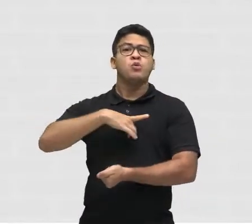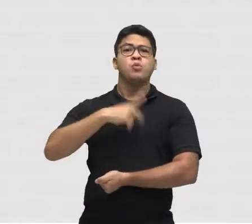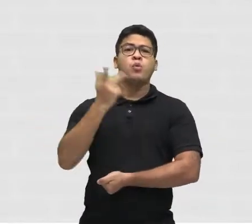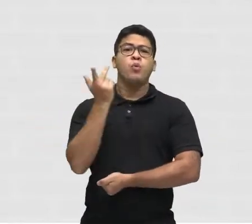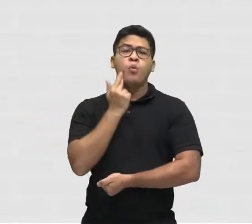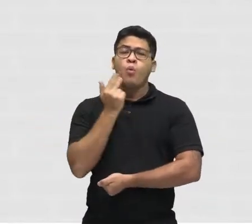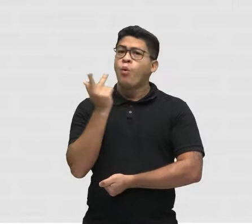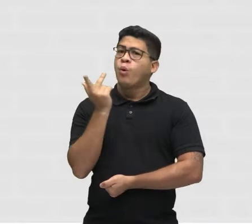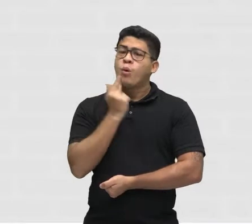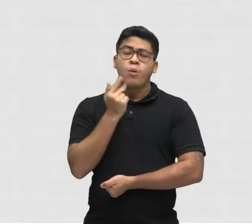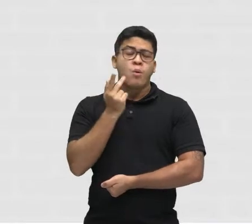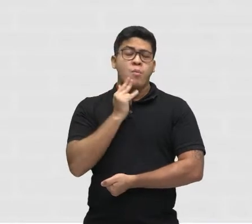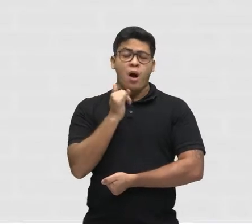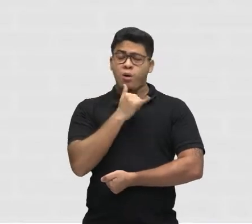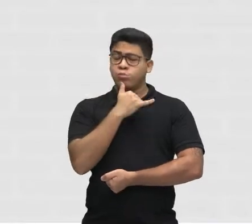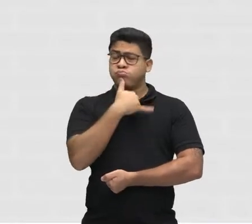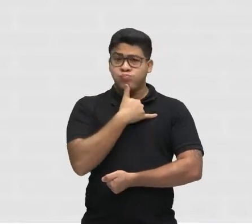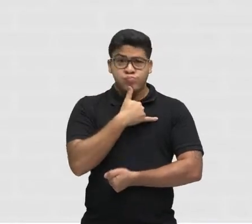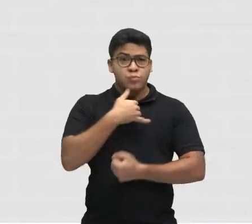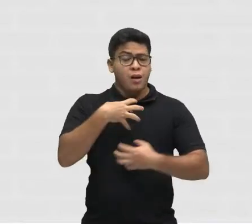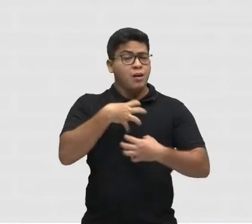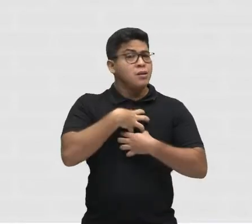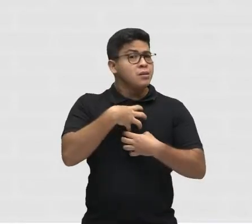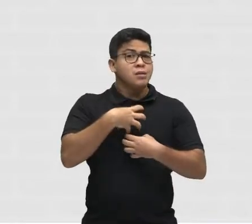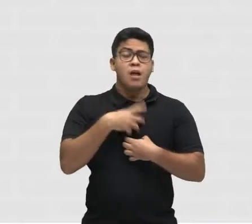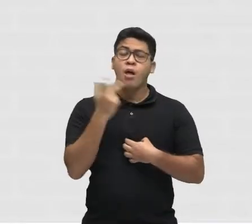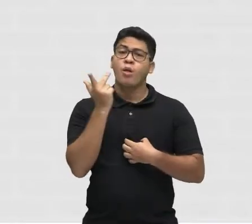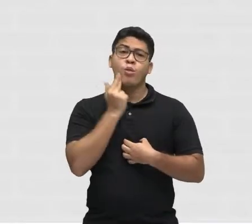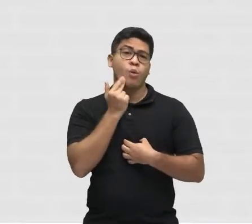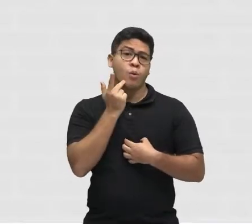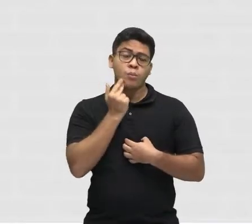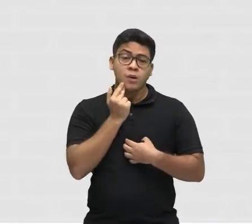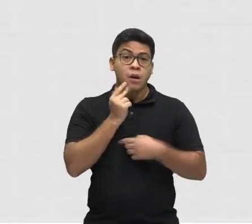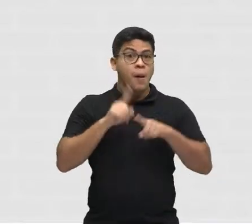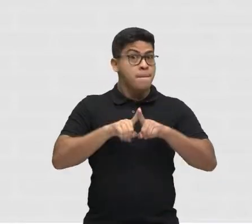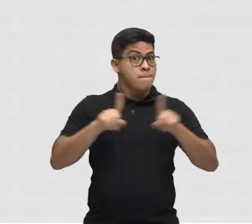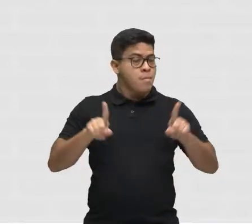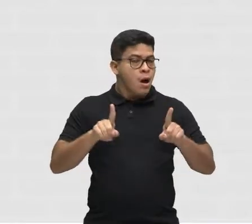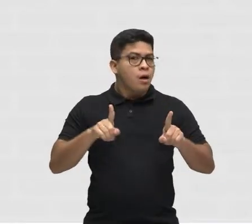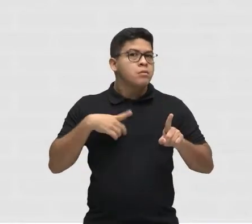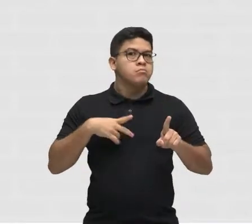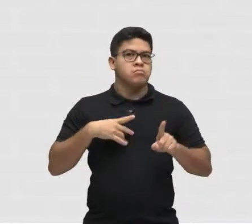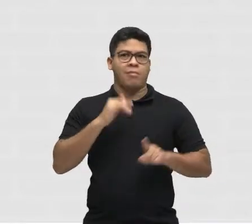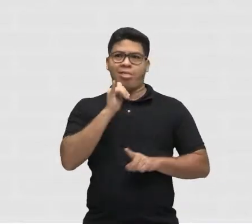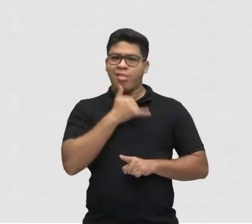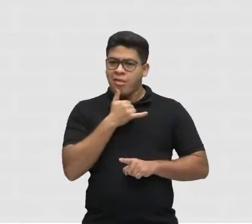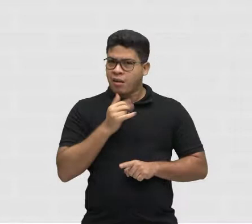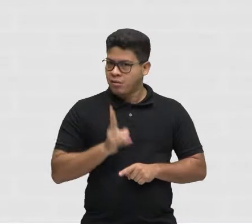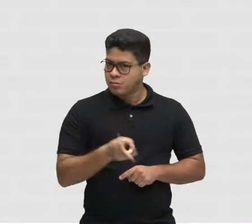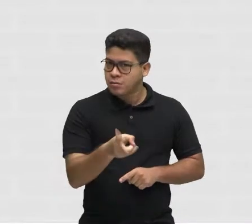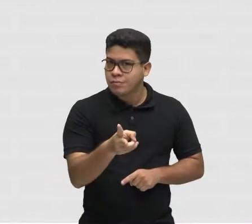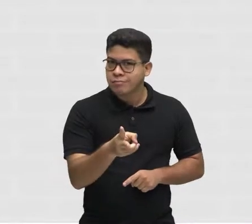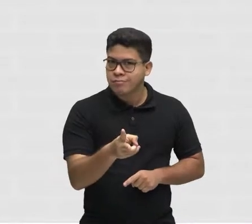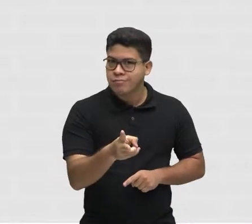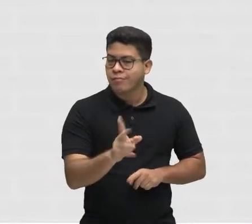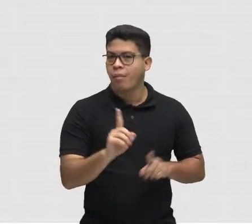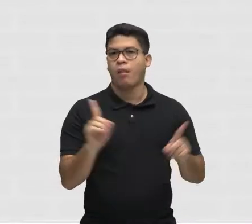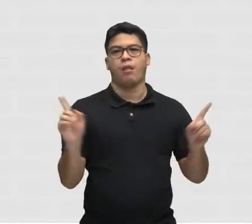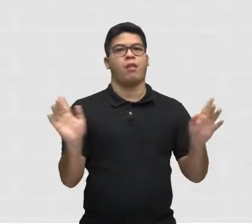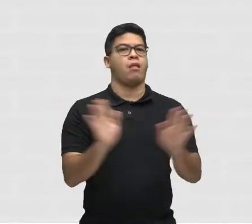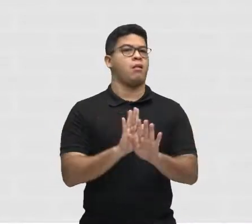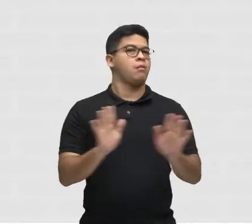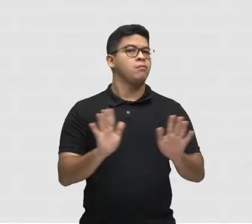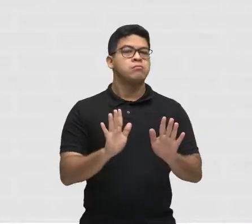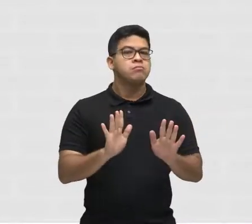vida sofre ou vai sofrer. A gente experimenta tudo. E o sofrimento também tem sua